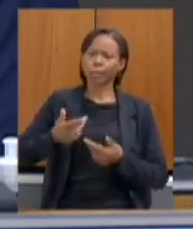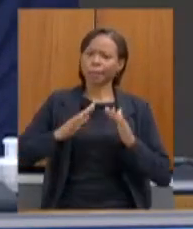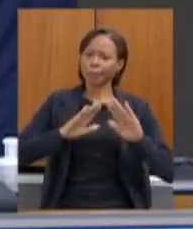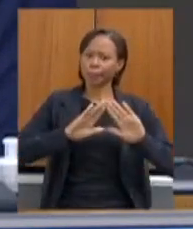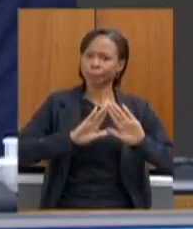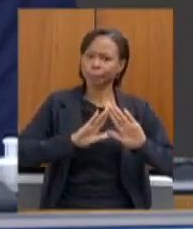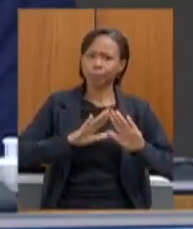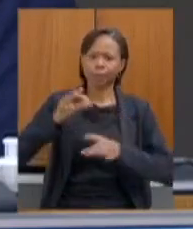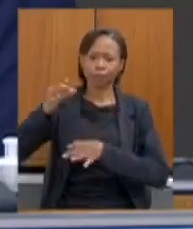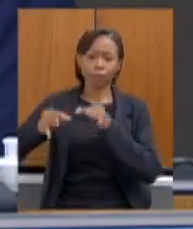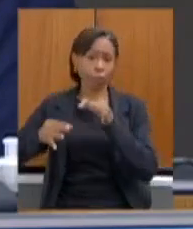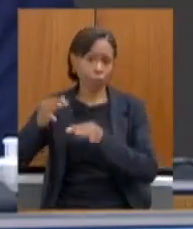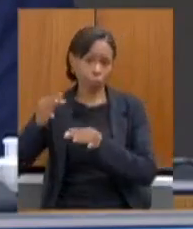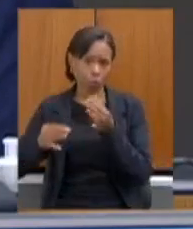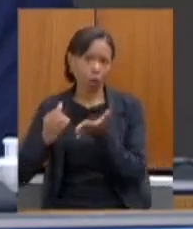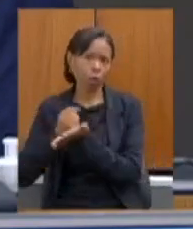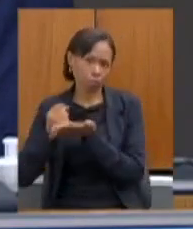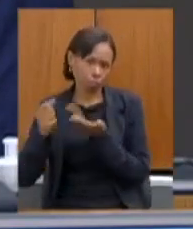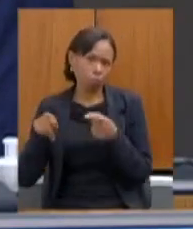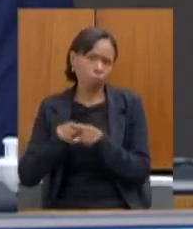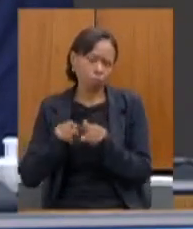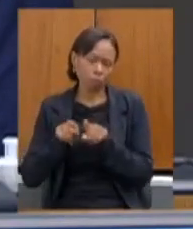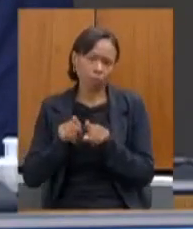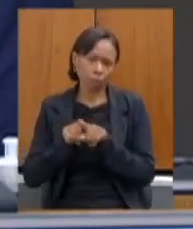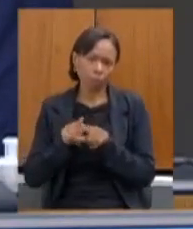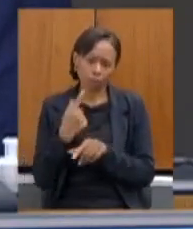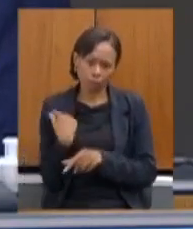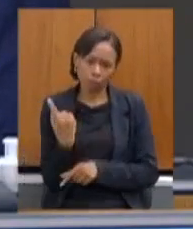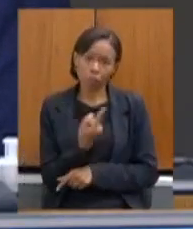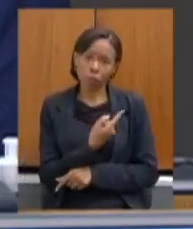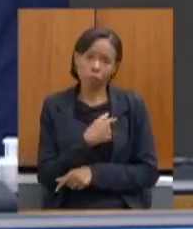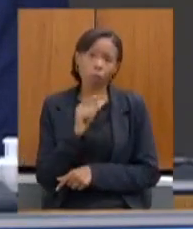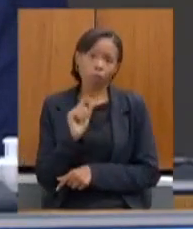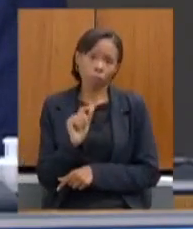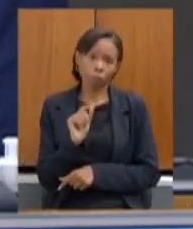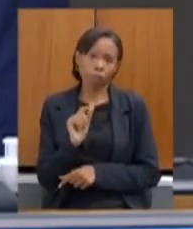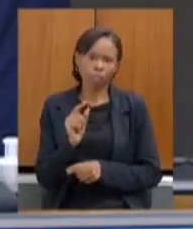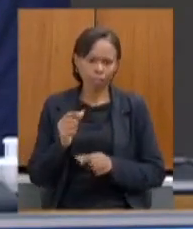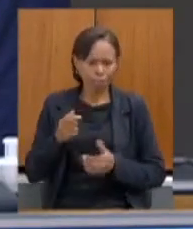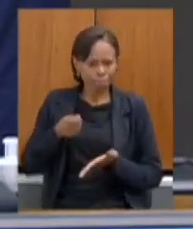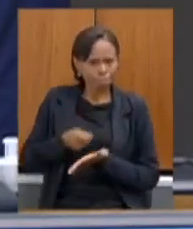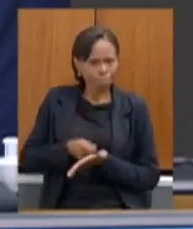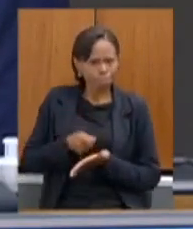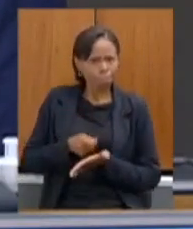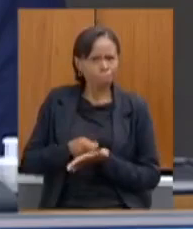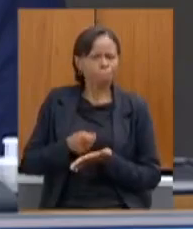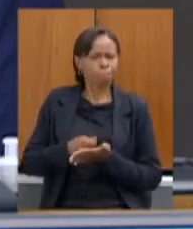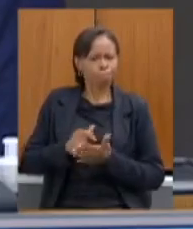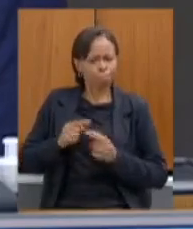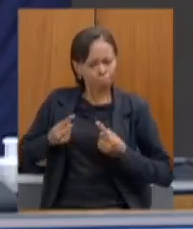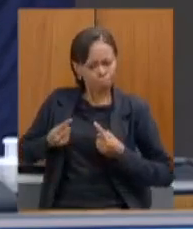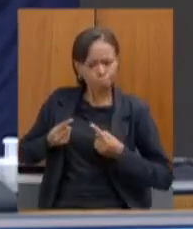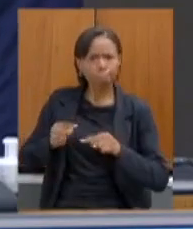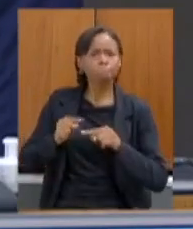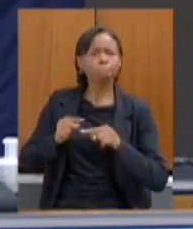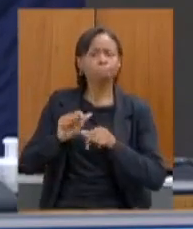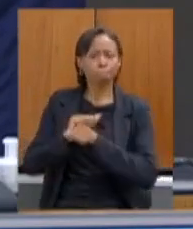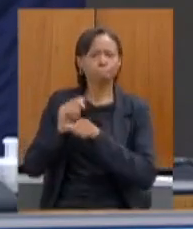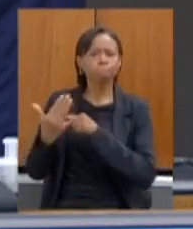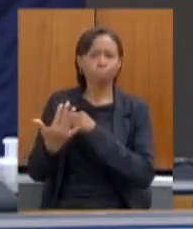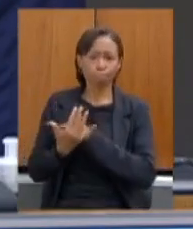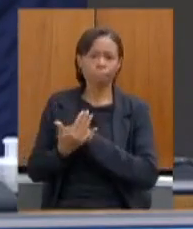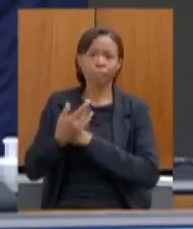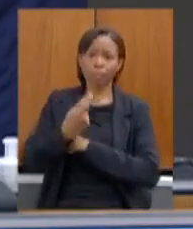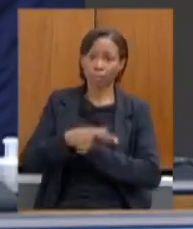de Justiça, com as suas contribuições, nós reagimos de forma muito contundente e proativa para os cidadãos de Minas Gerais.